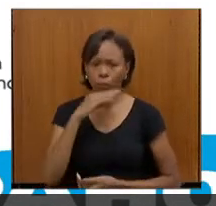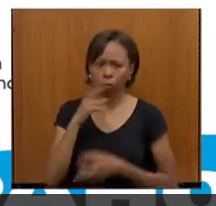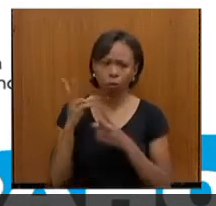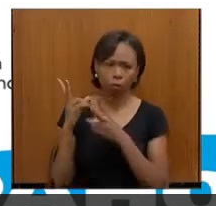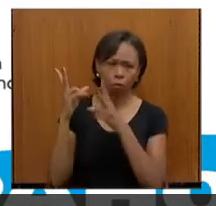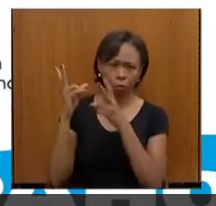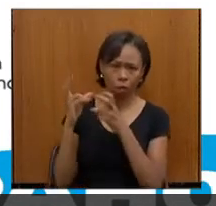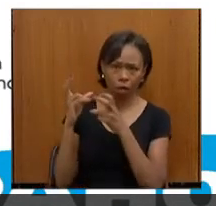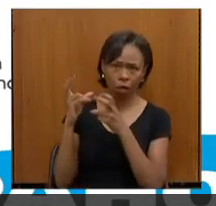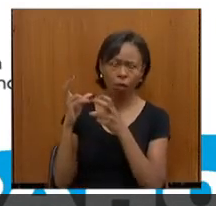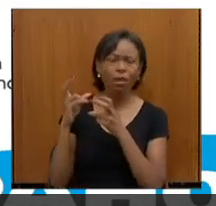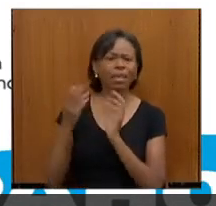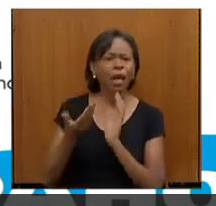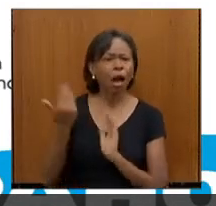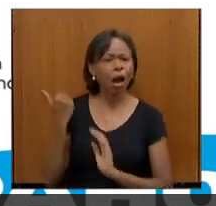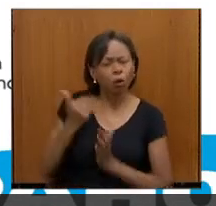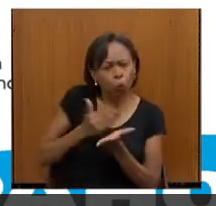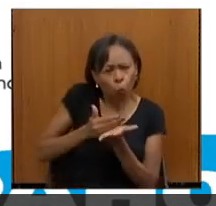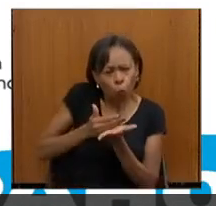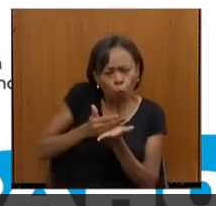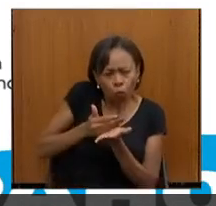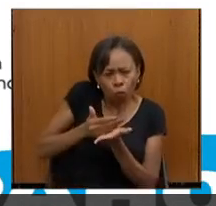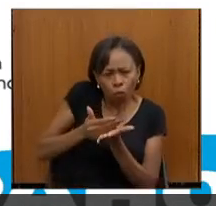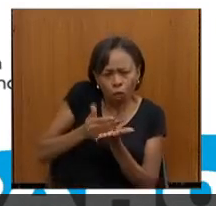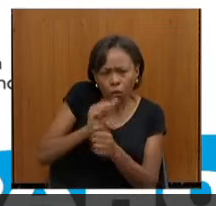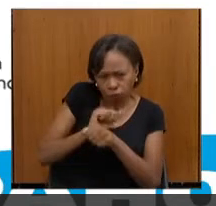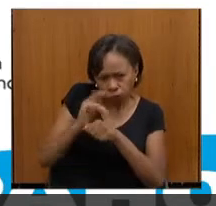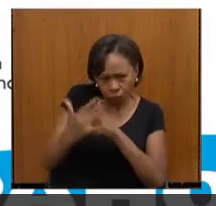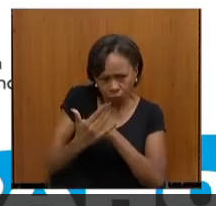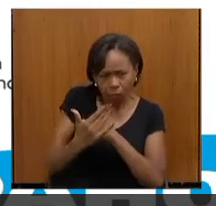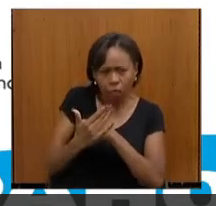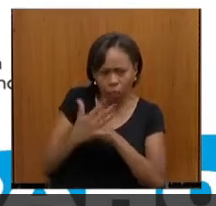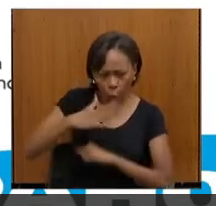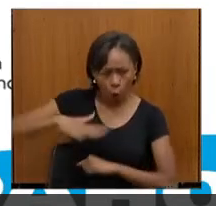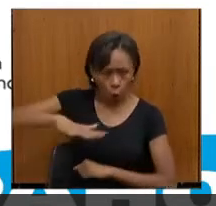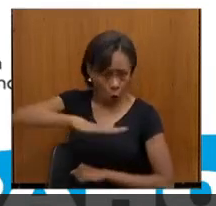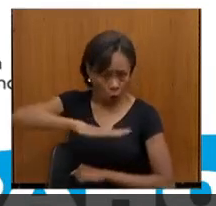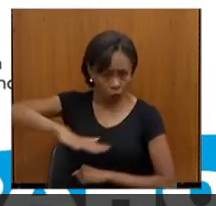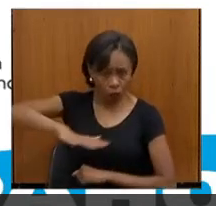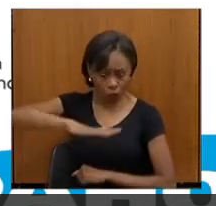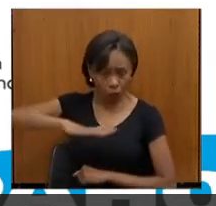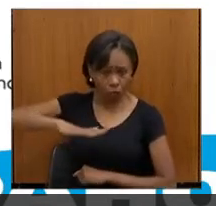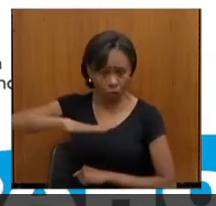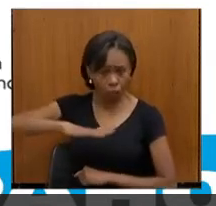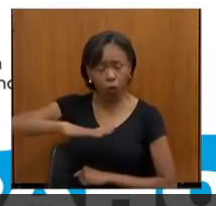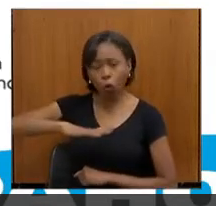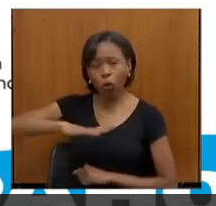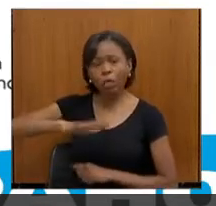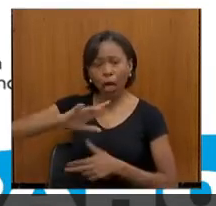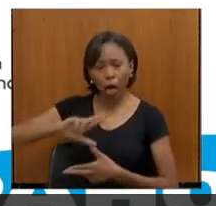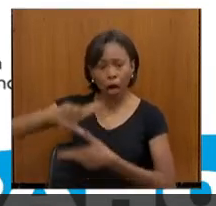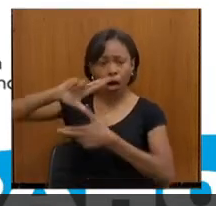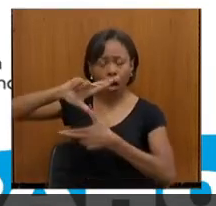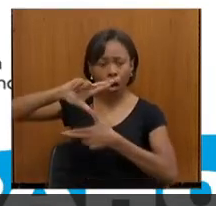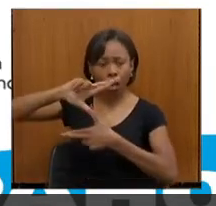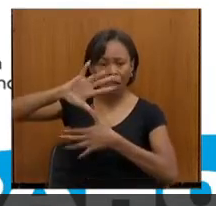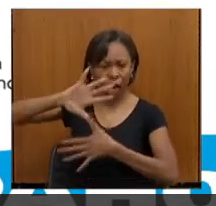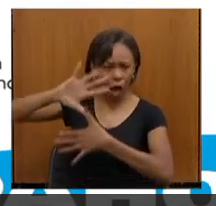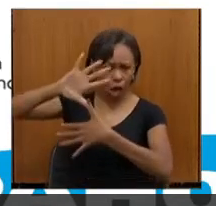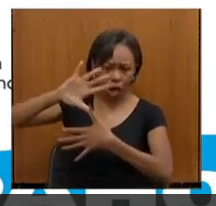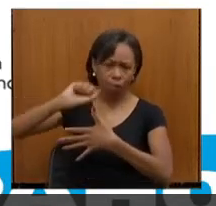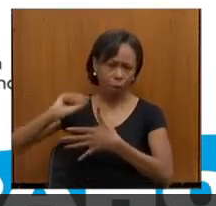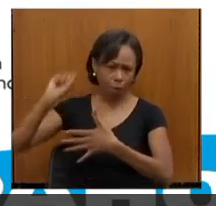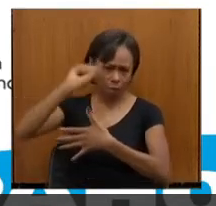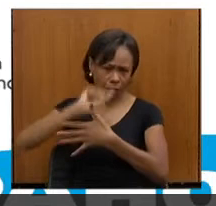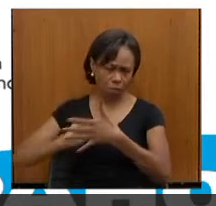no início da pandemia, na nossa região, que a gente considera que a região das Américas teve mais